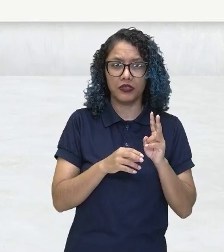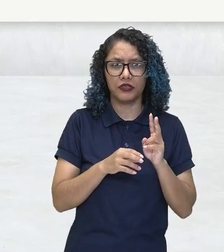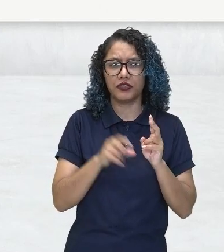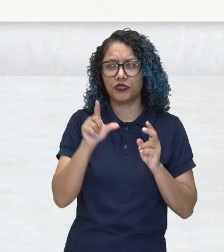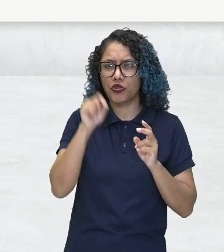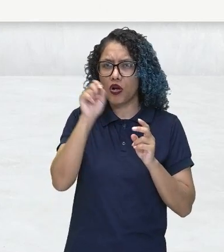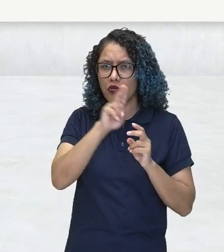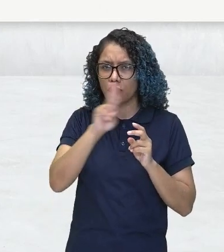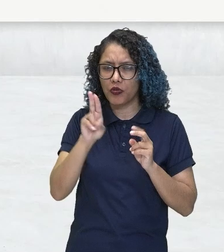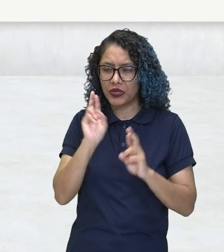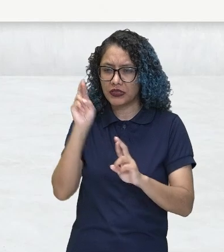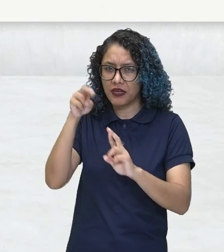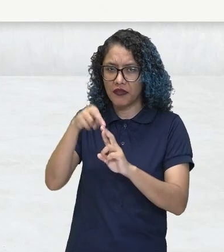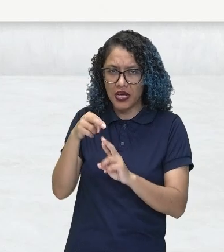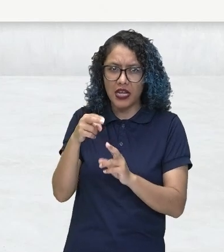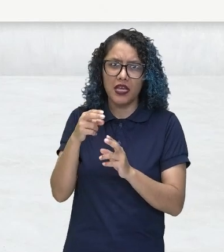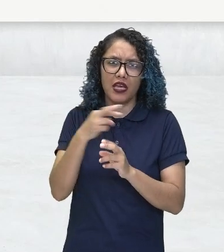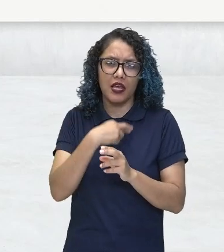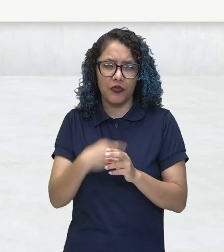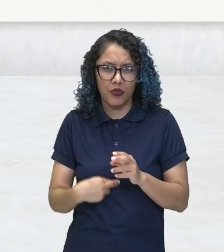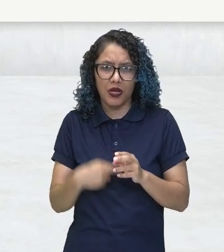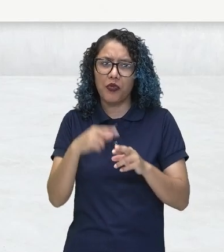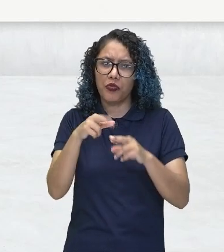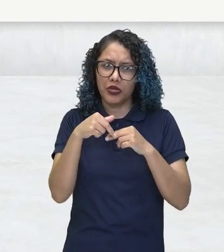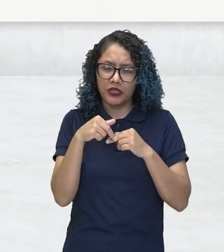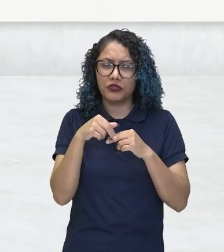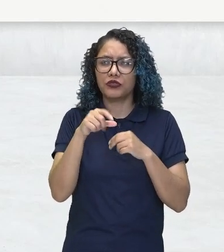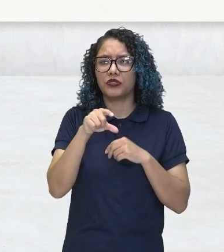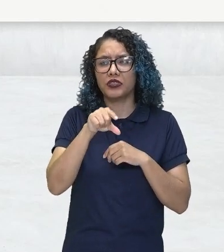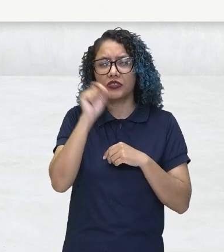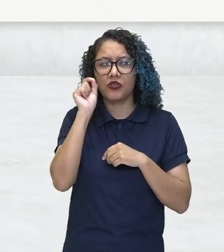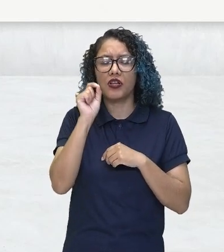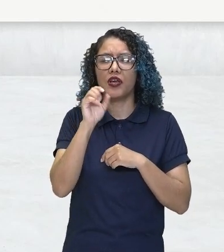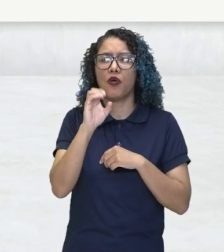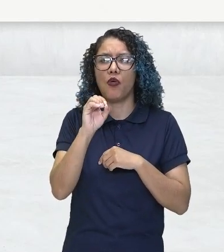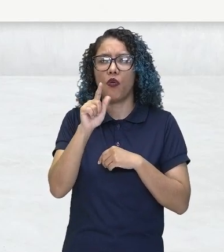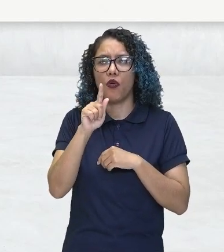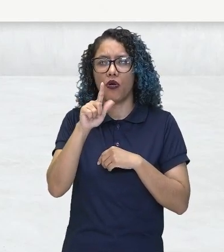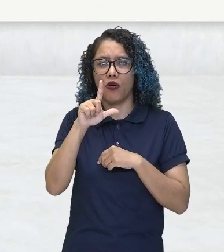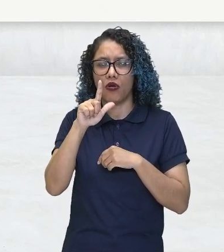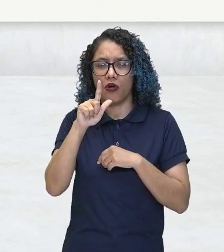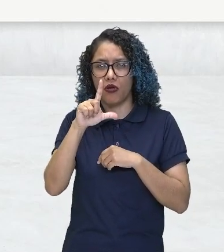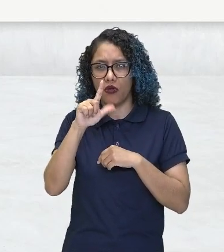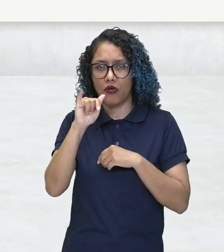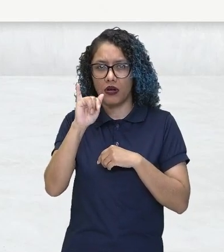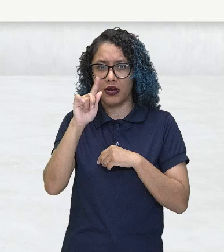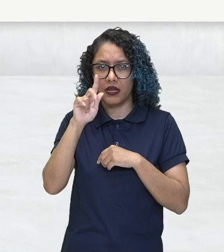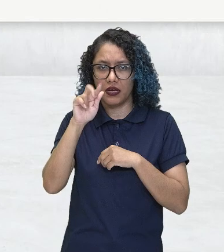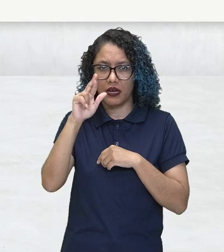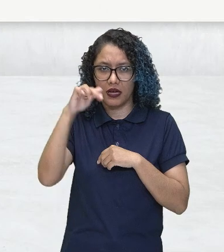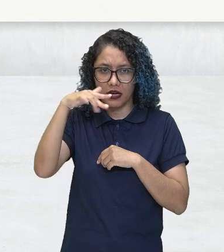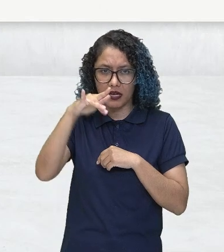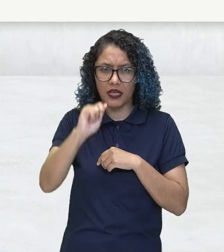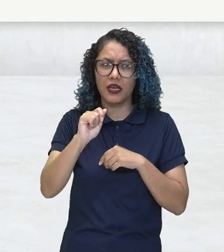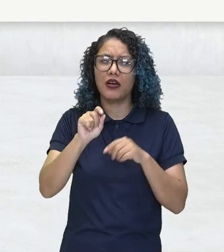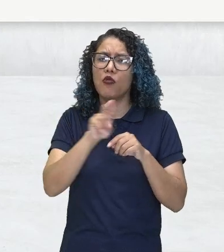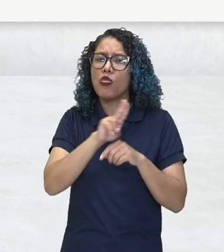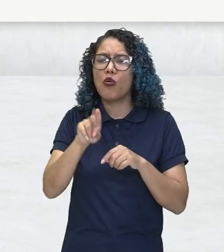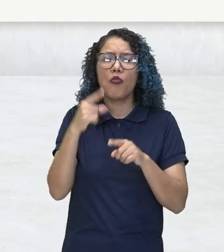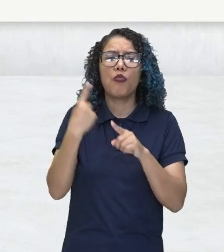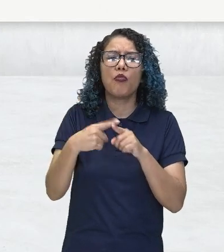é a República das Oligarquias. Então, por que ela é chamada assim? Nós vamos ver então agora. Então, o que foi a República